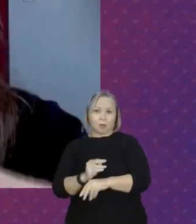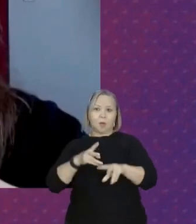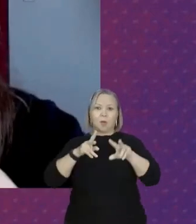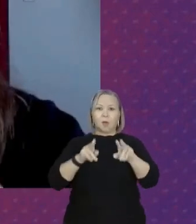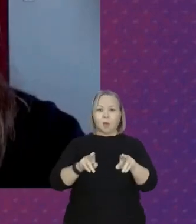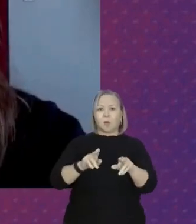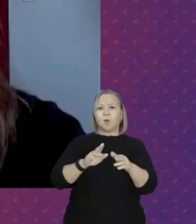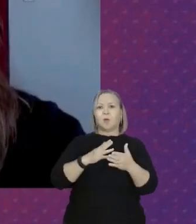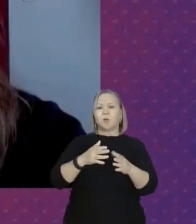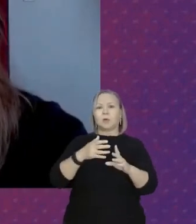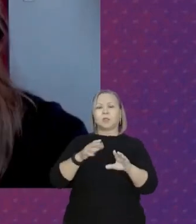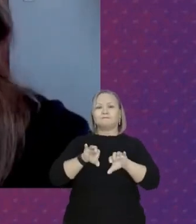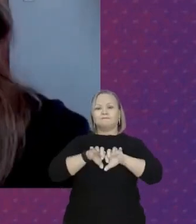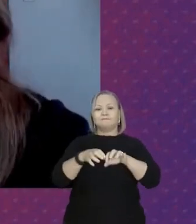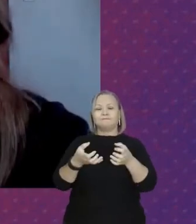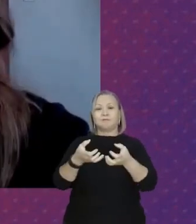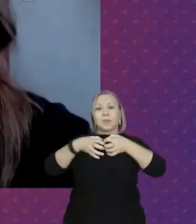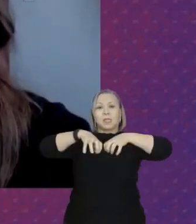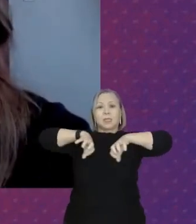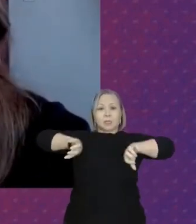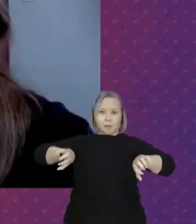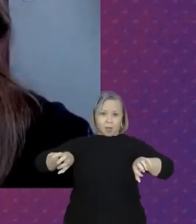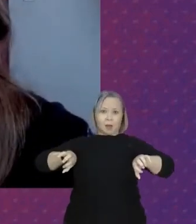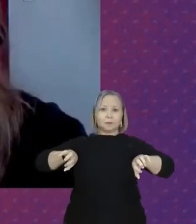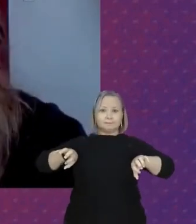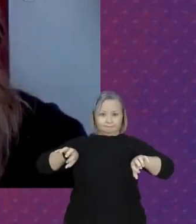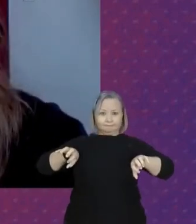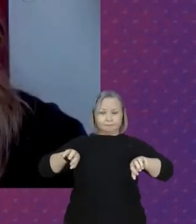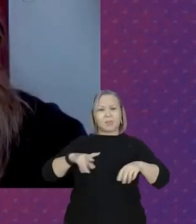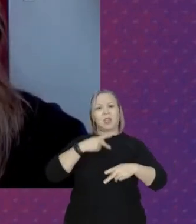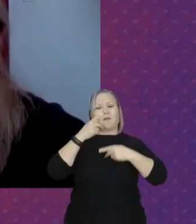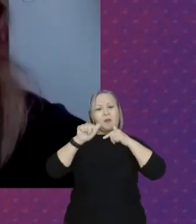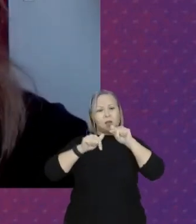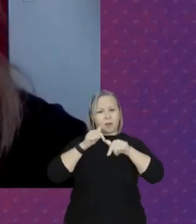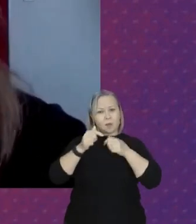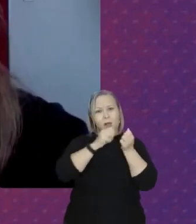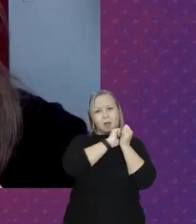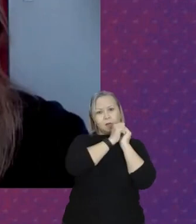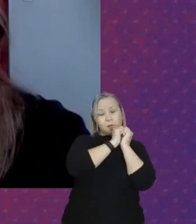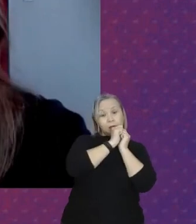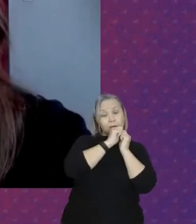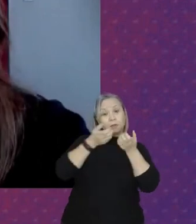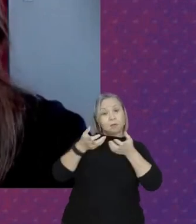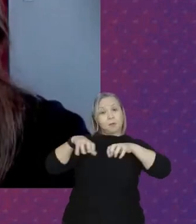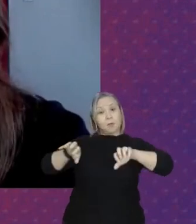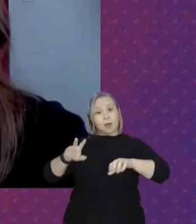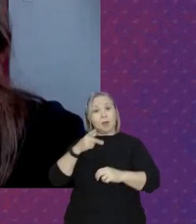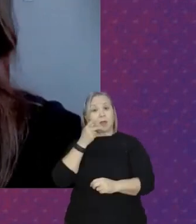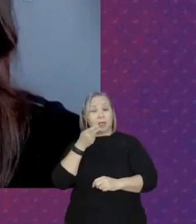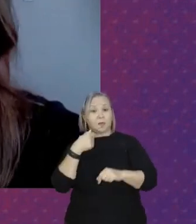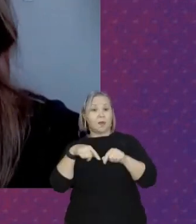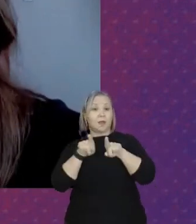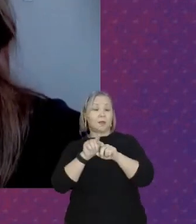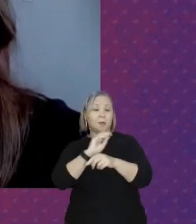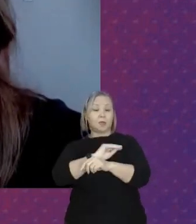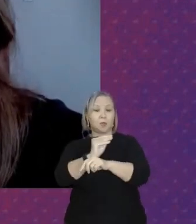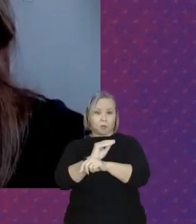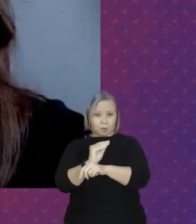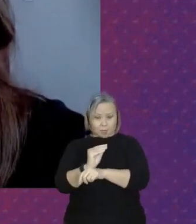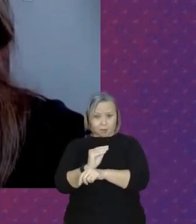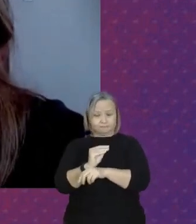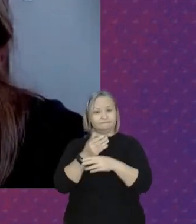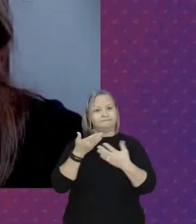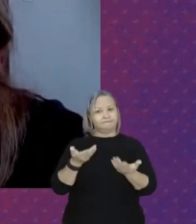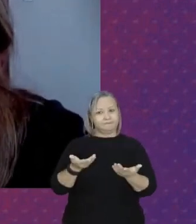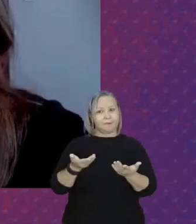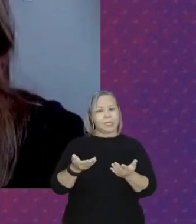algo indissociável, né? A gente traz a dimensão do trabalho, a gente fala do trabalho doméstico e a gente fala também do cuidado. E